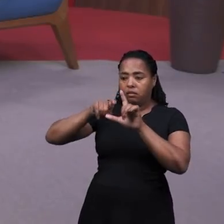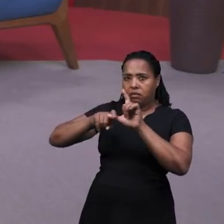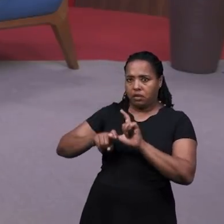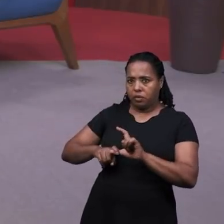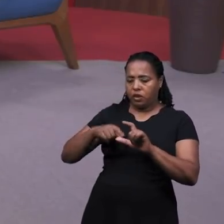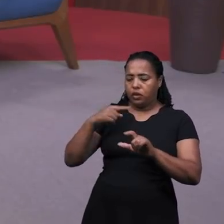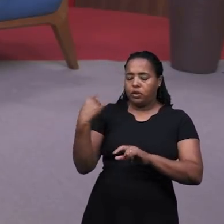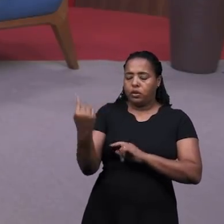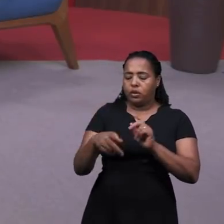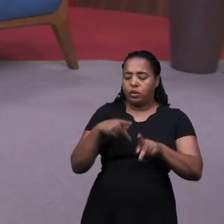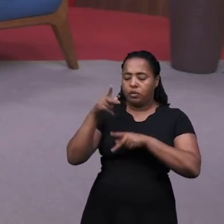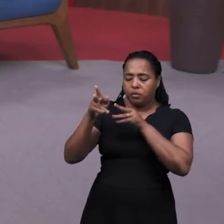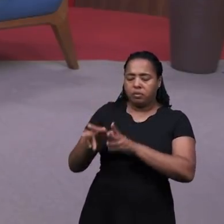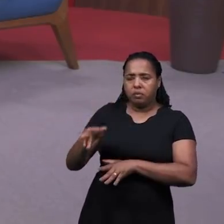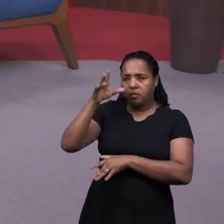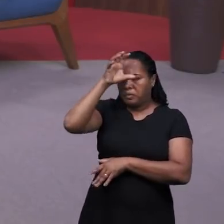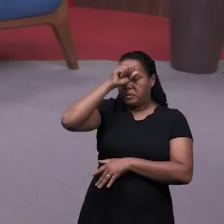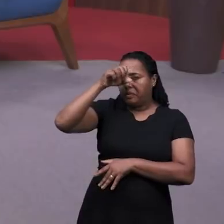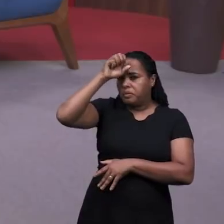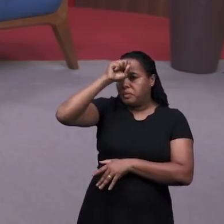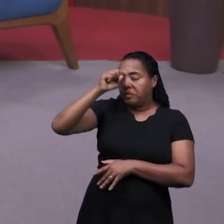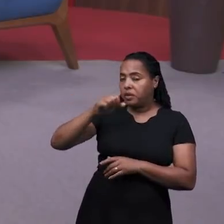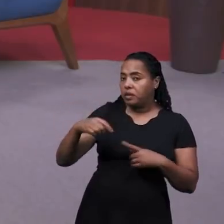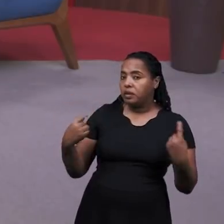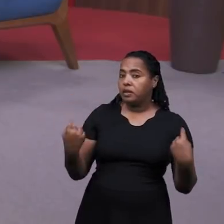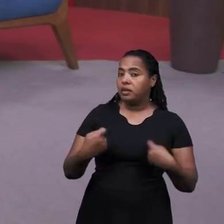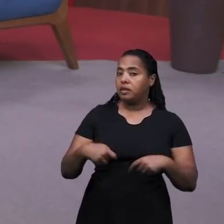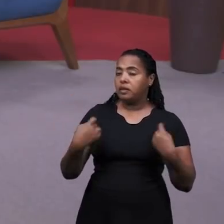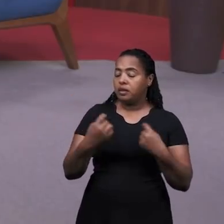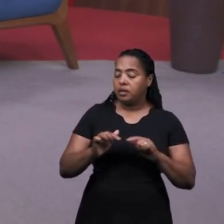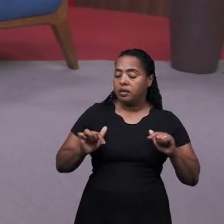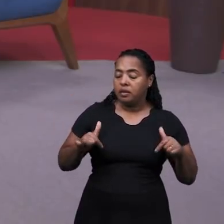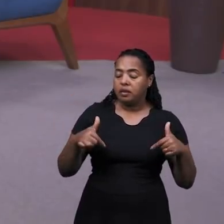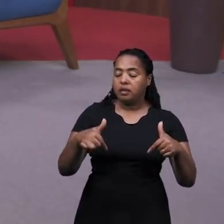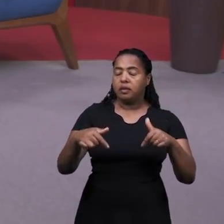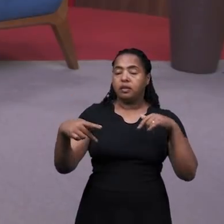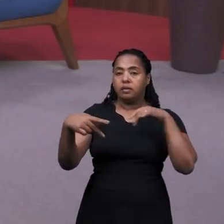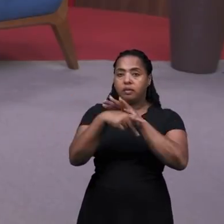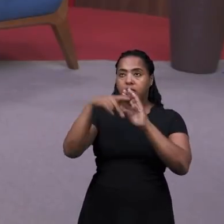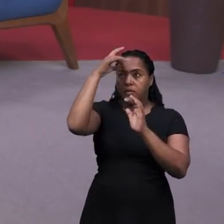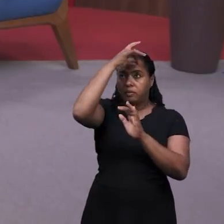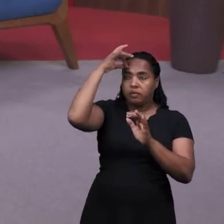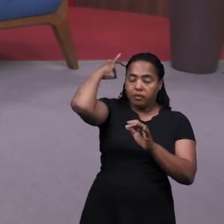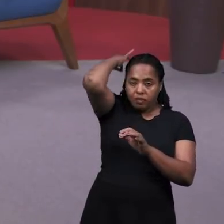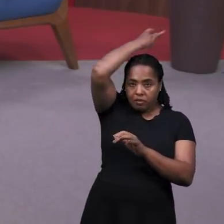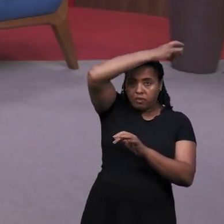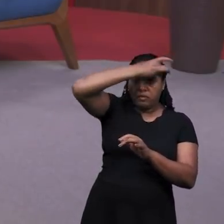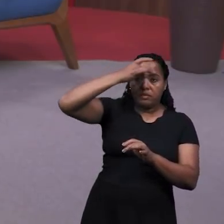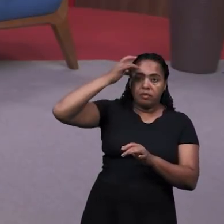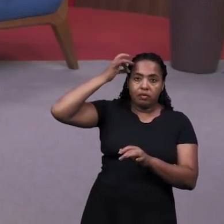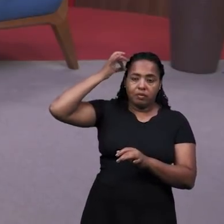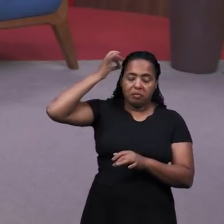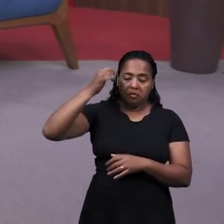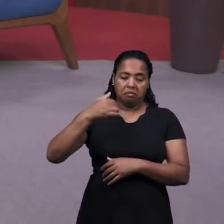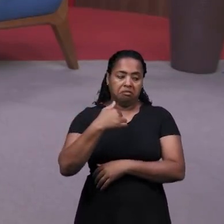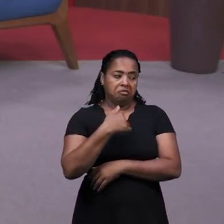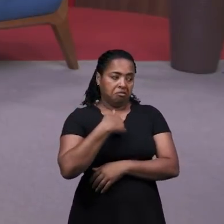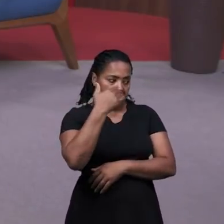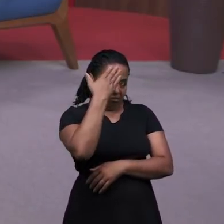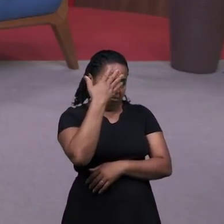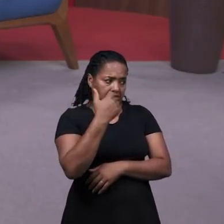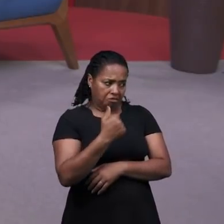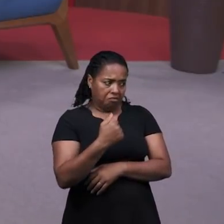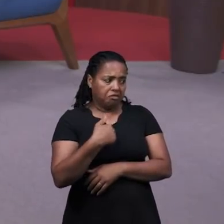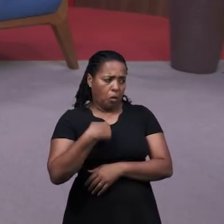enquanto igreja, temos aprendido isto. Que sem esta ação do Espírito Santo, Exatamente. o que eu sei, eu posso